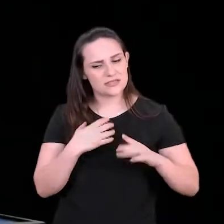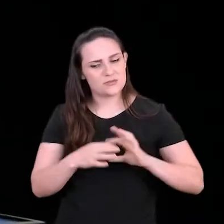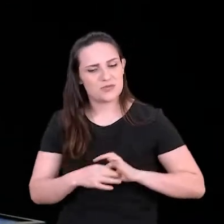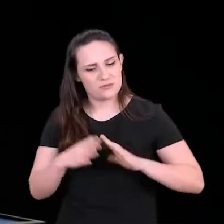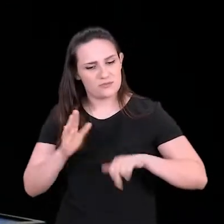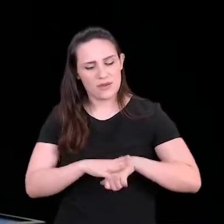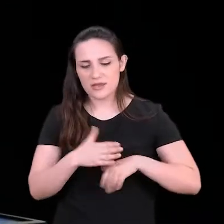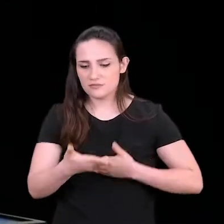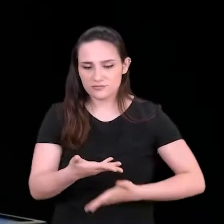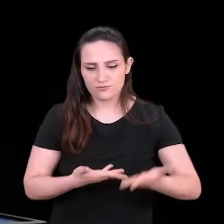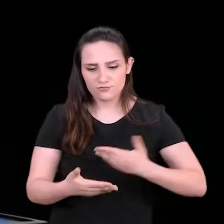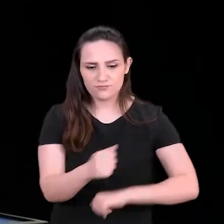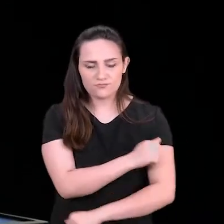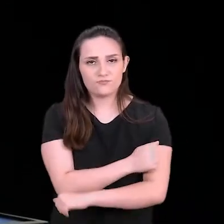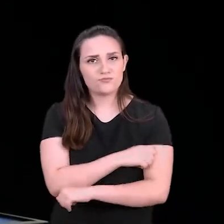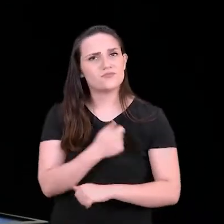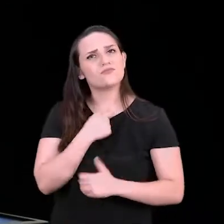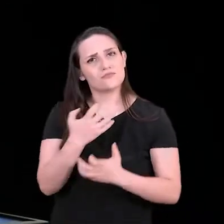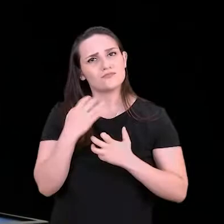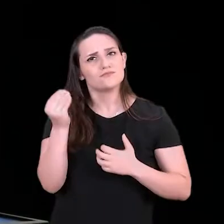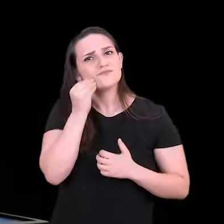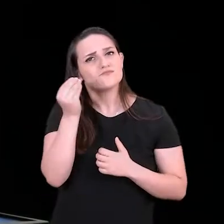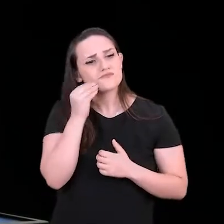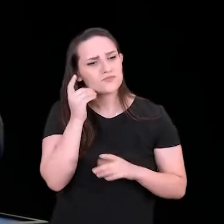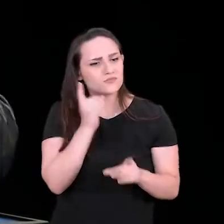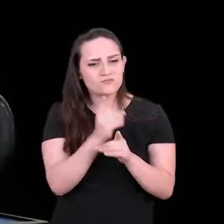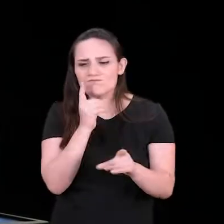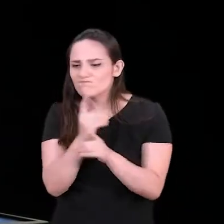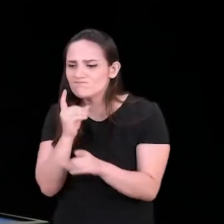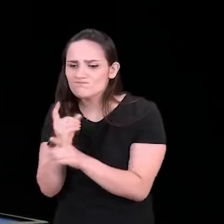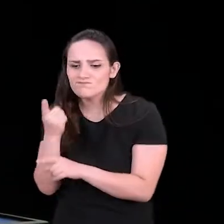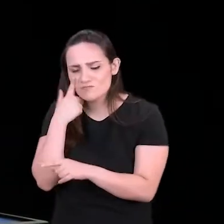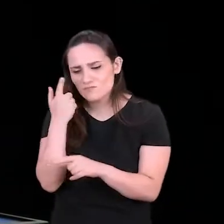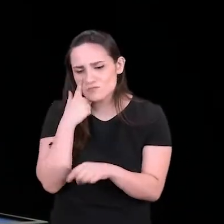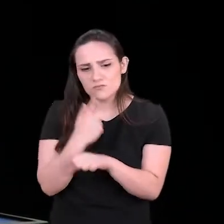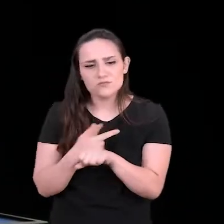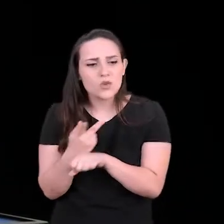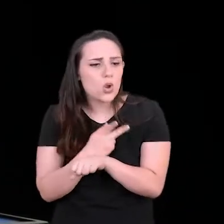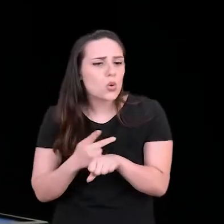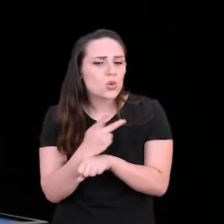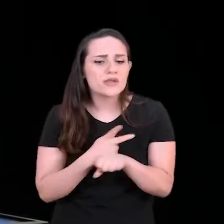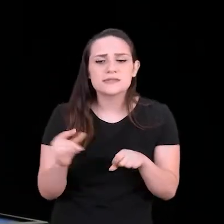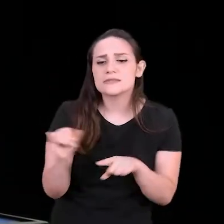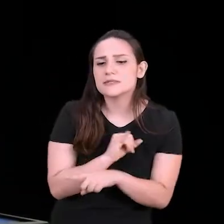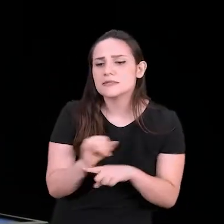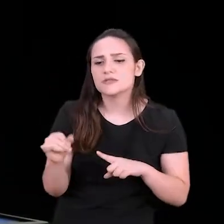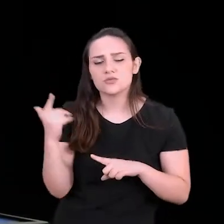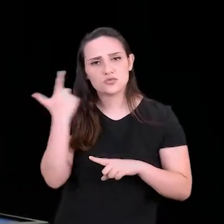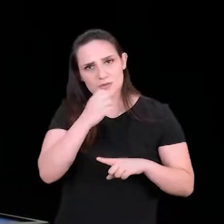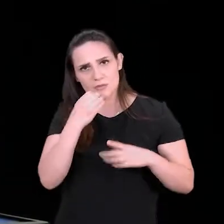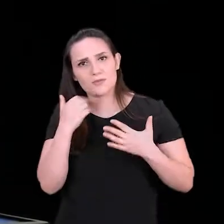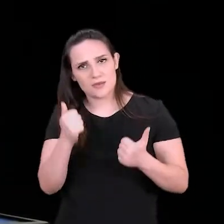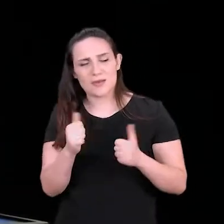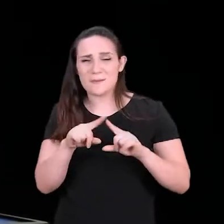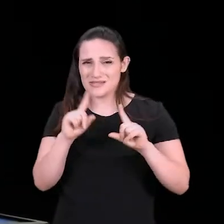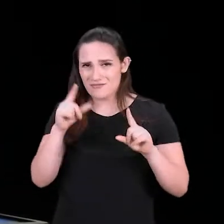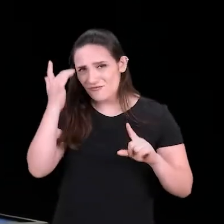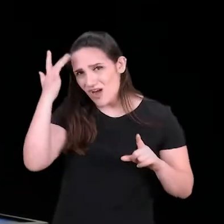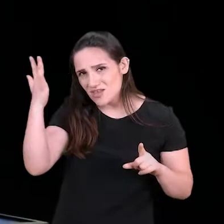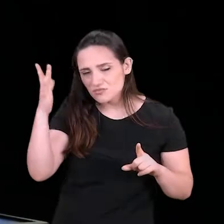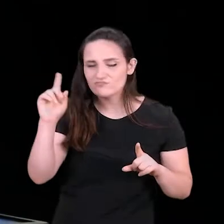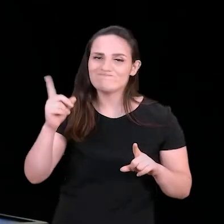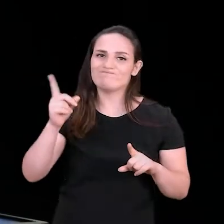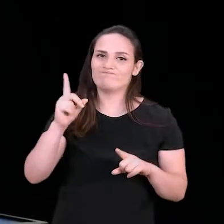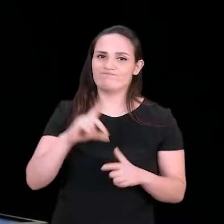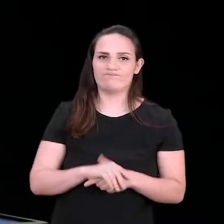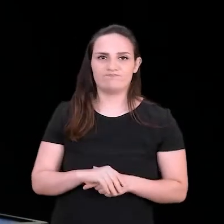algumas liberdades para trabalhar. Eu estou numa busca de tentar encontrar um caminho para isso, né? Mas não é um